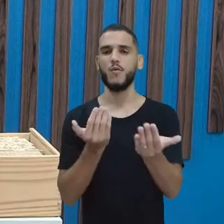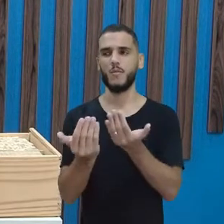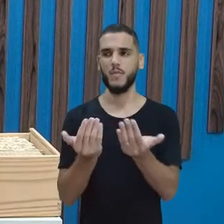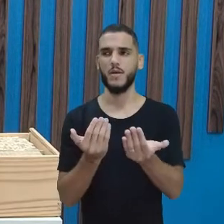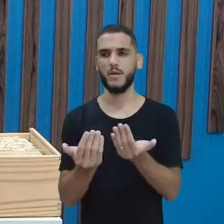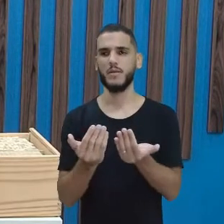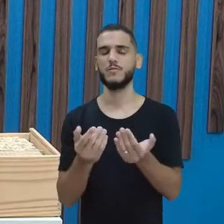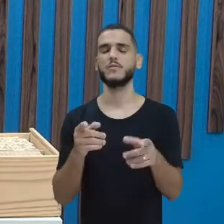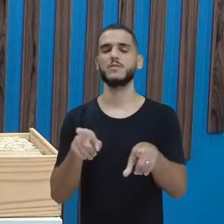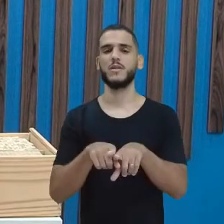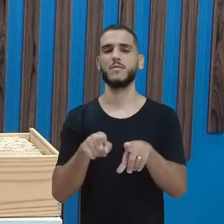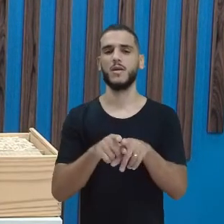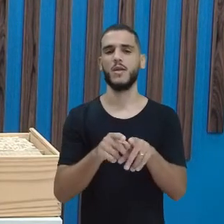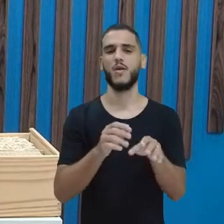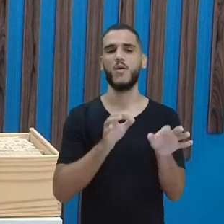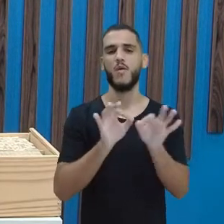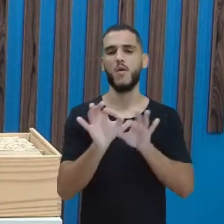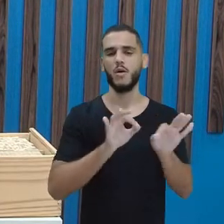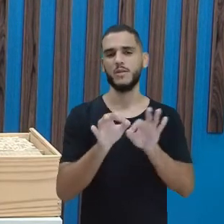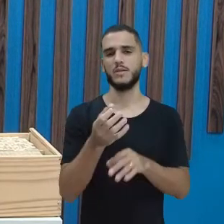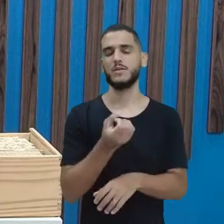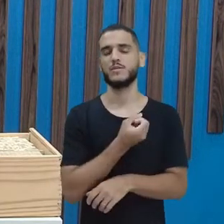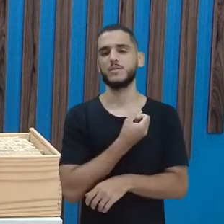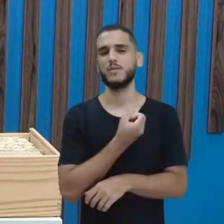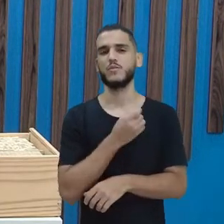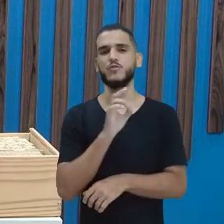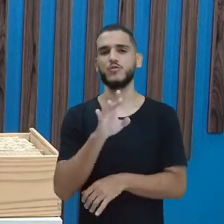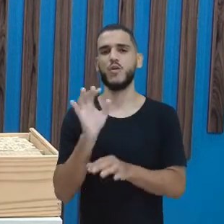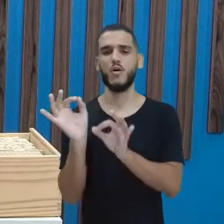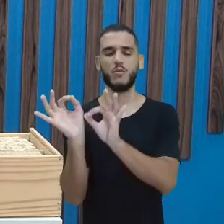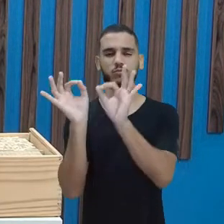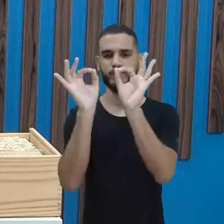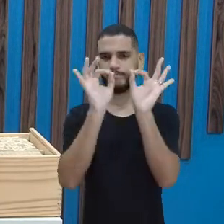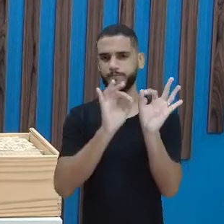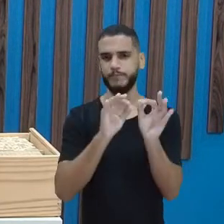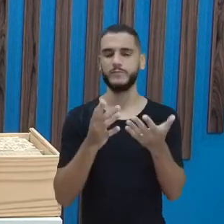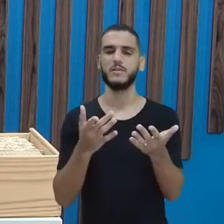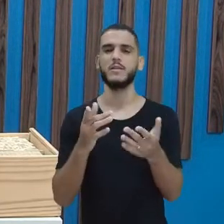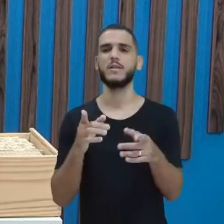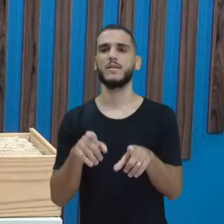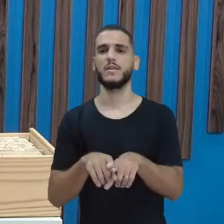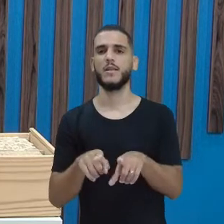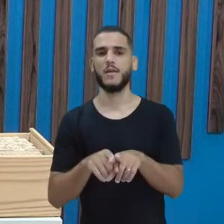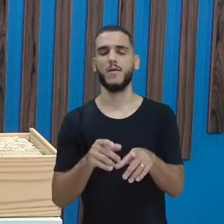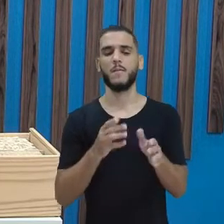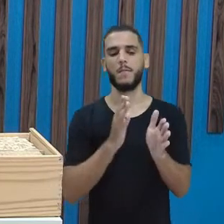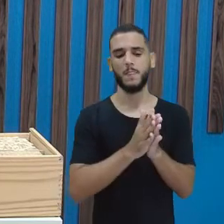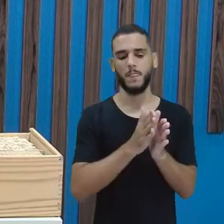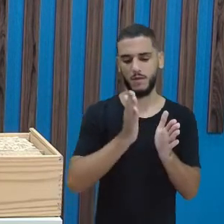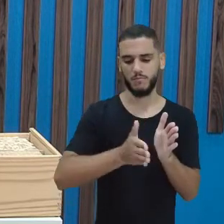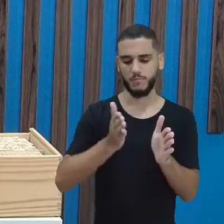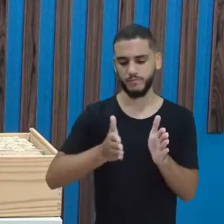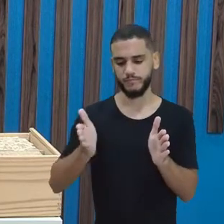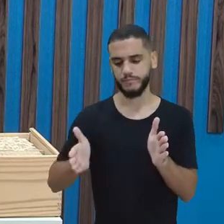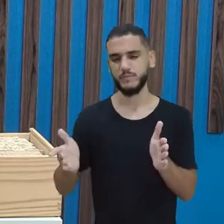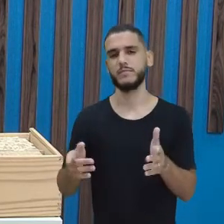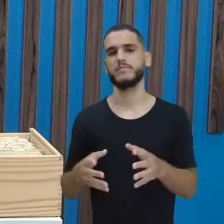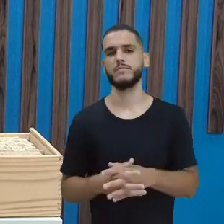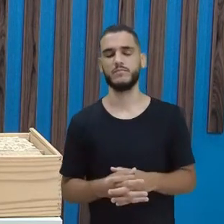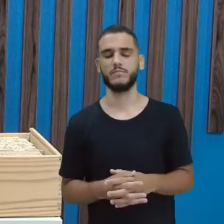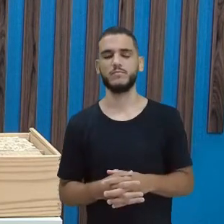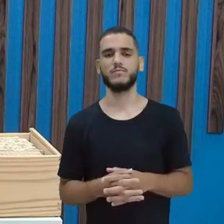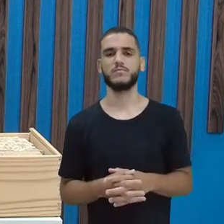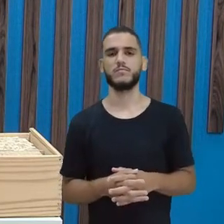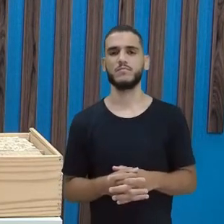comparamos e ordenamos os números, observando em especial as ordens, ou as casas, a gente pode